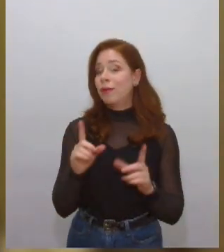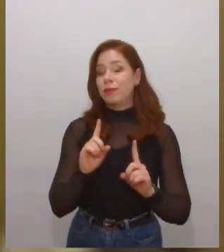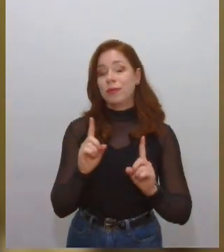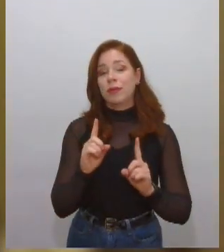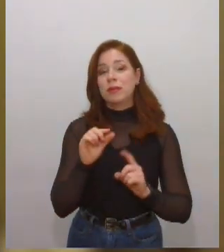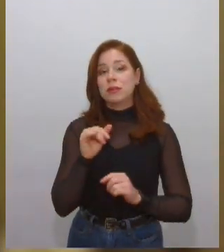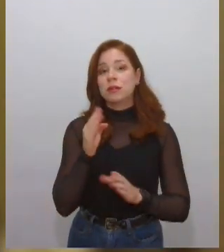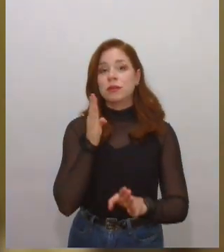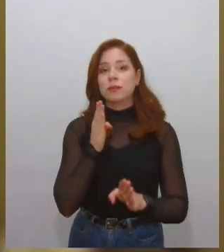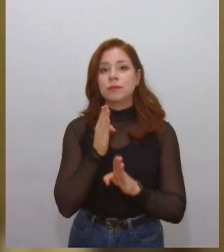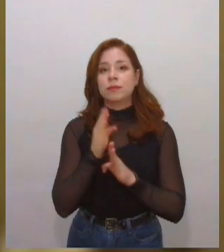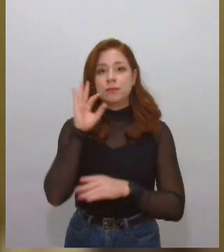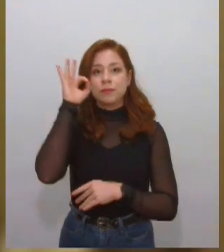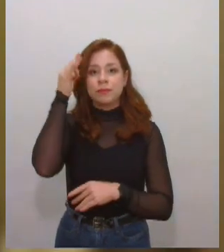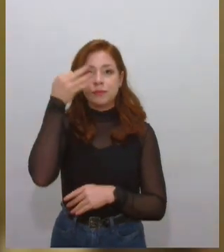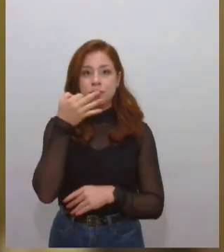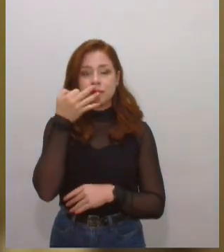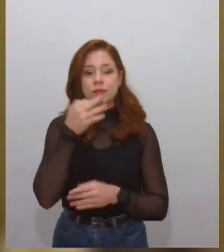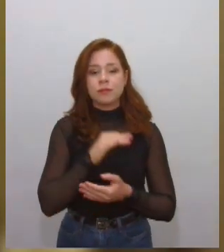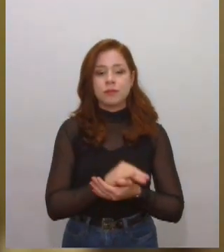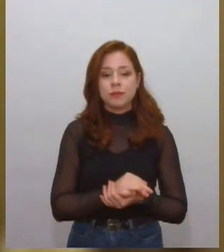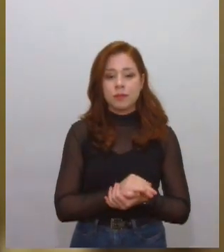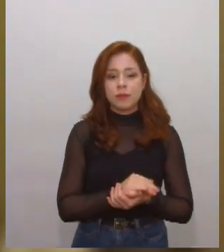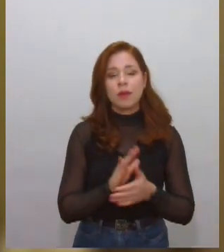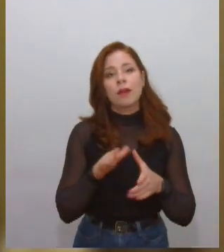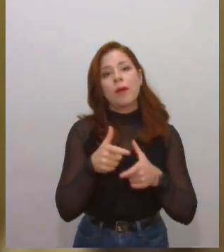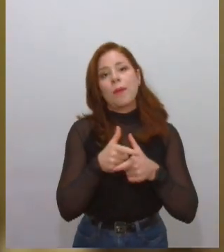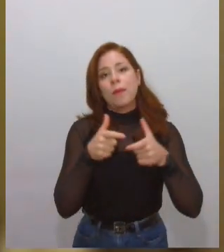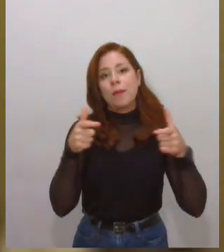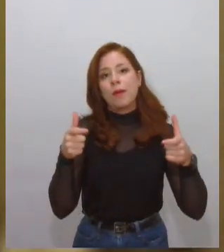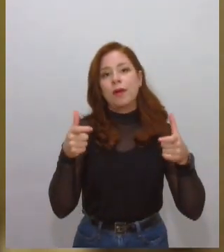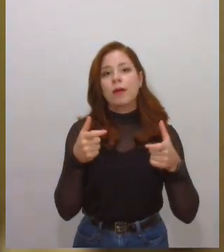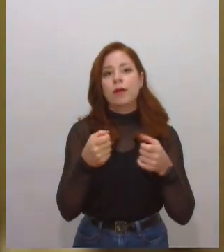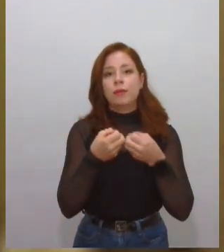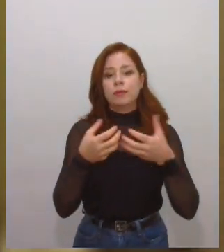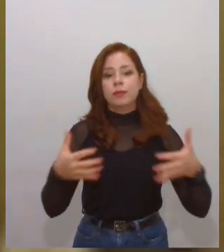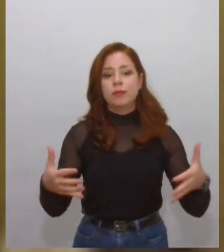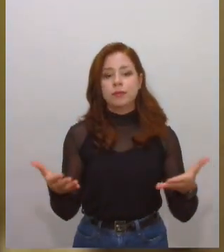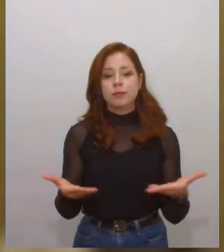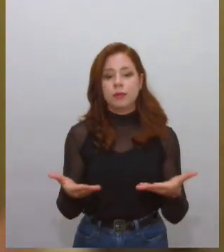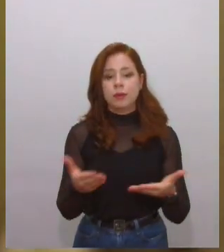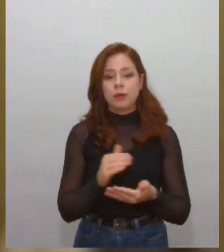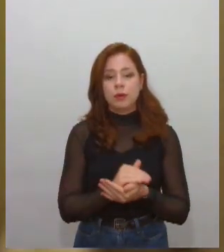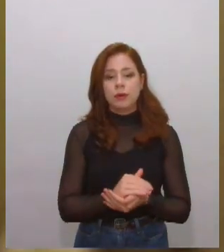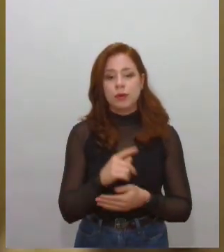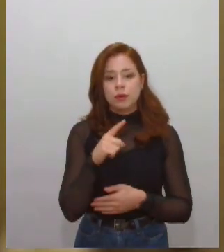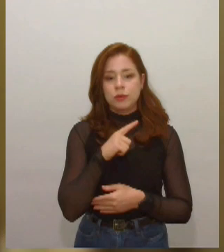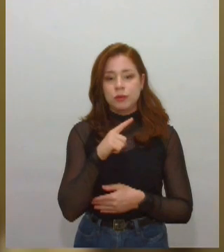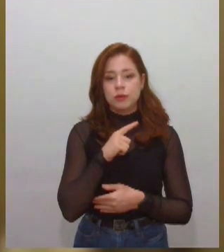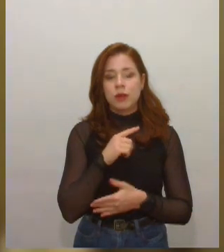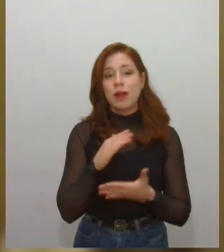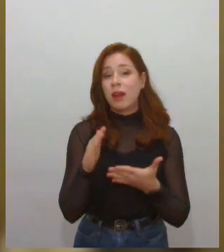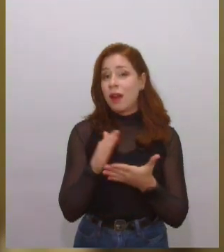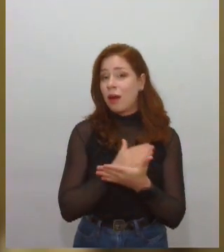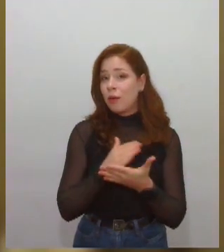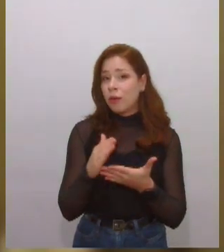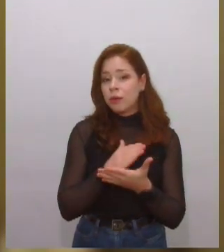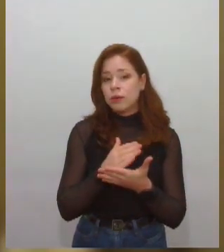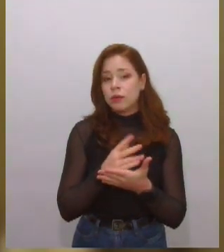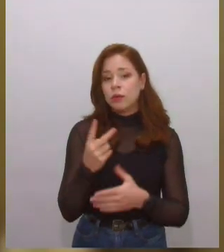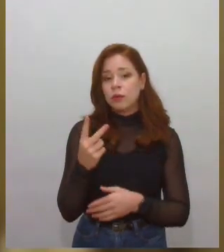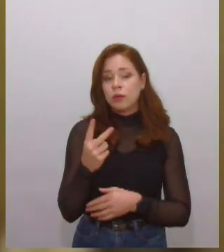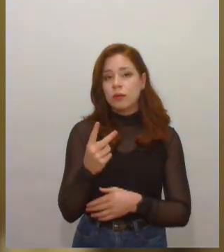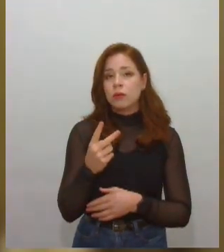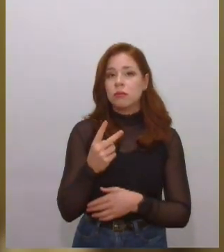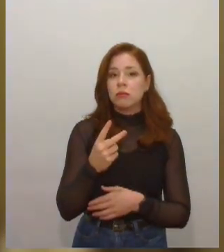quanto mais cedo ela aparece, maior o risco de complicações. Então, hoje a gente tem pessoas na segunda, terceira década de vida